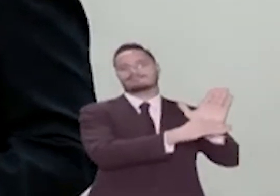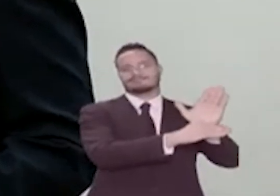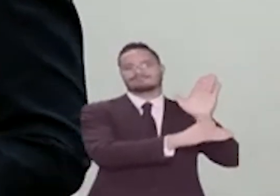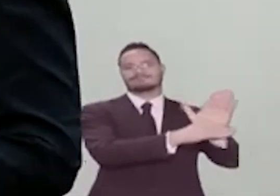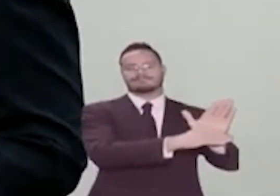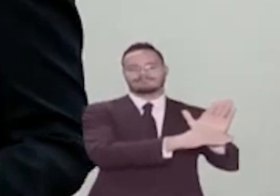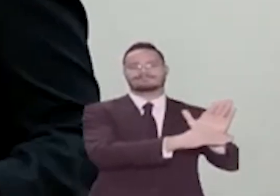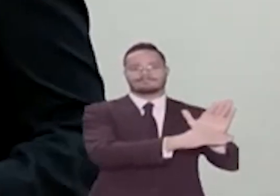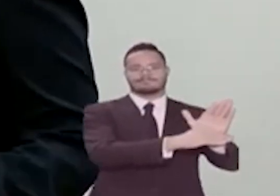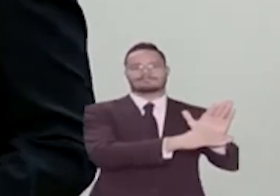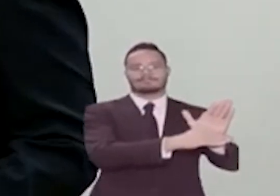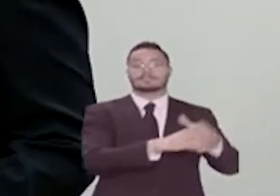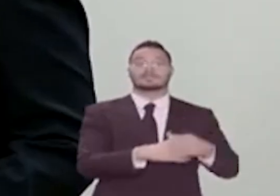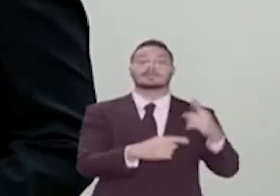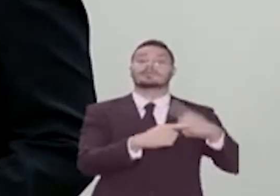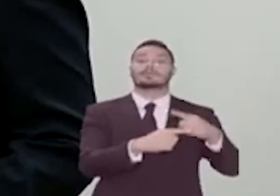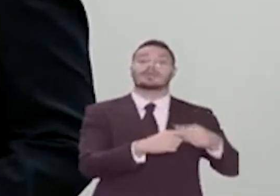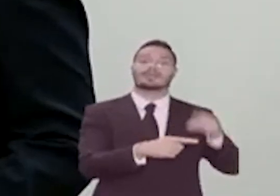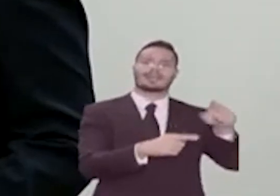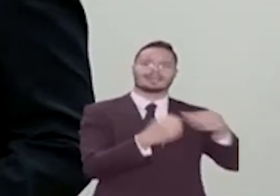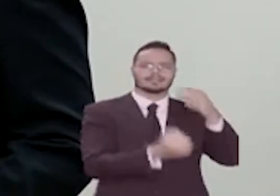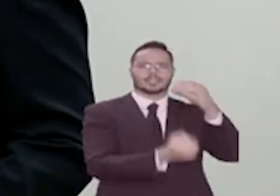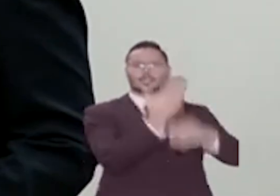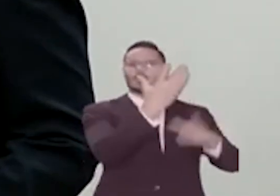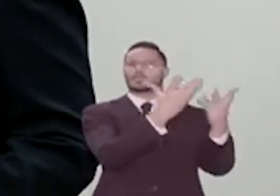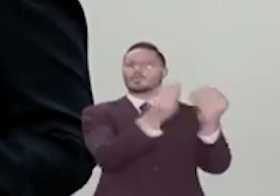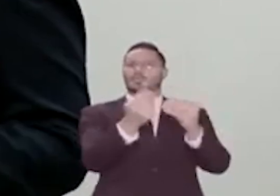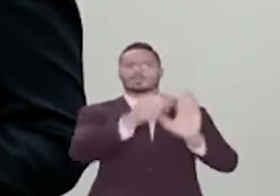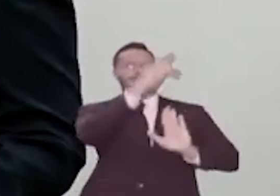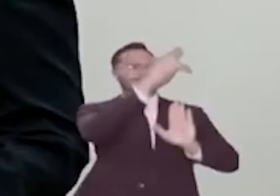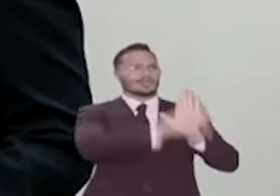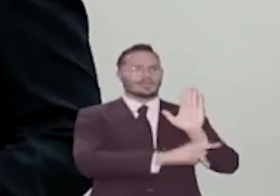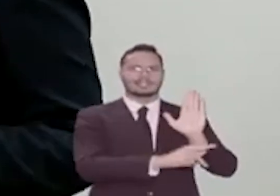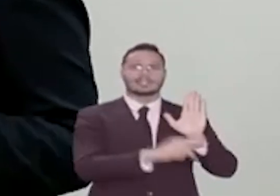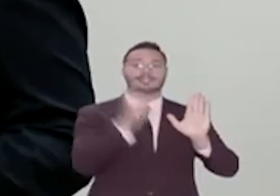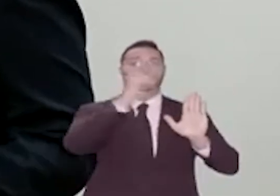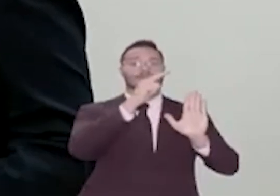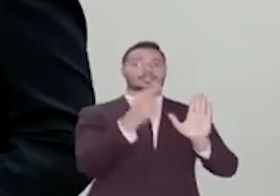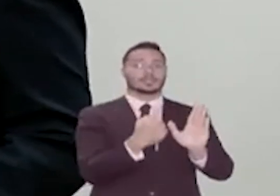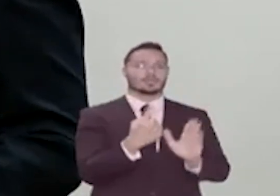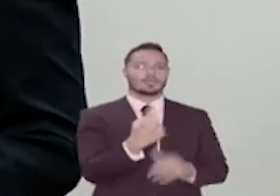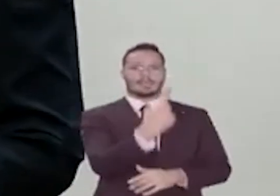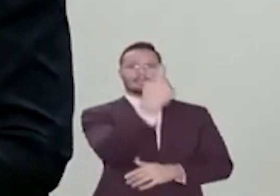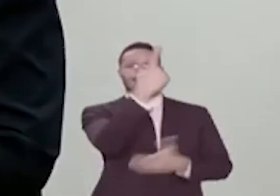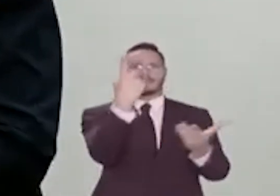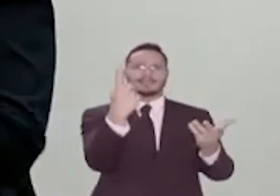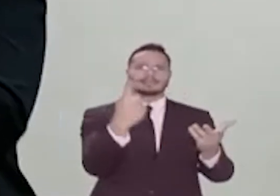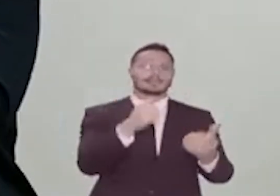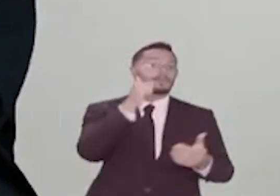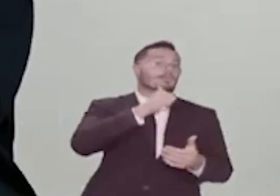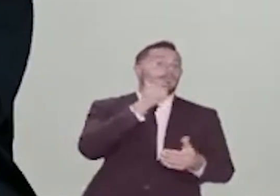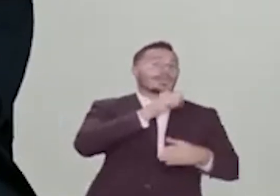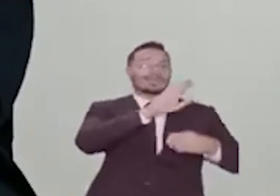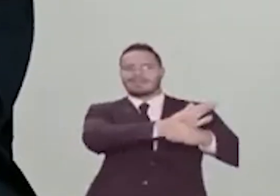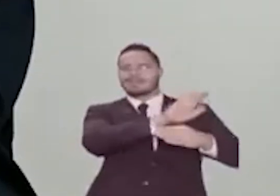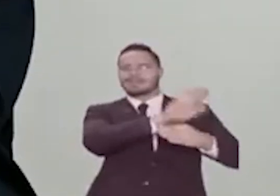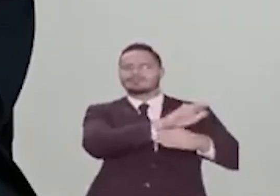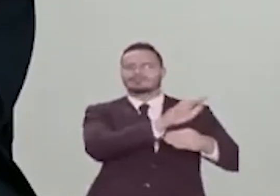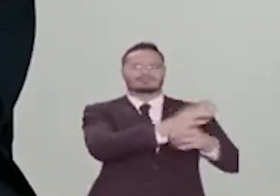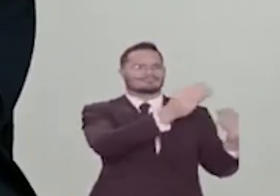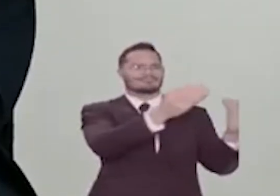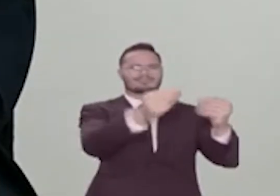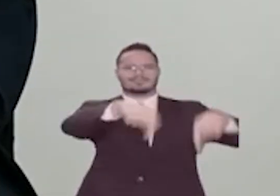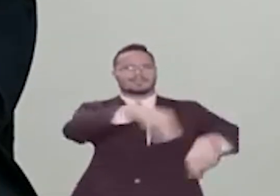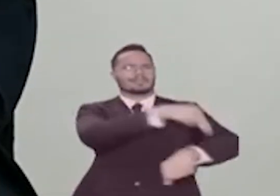que implementou uma série de programas que garantiu independência, autonomia para as mulheres macaenses. E